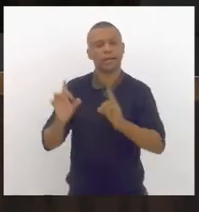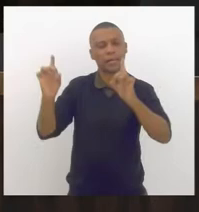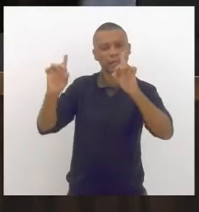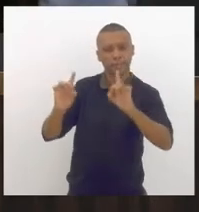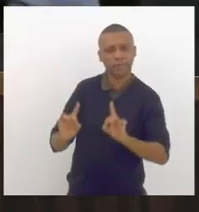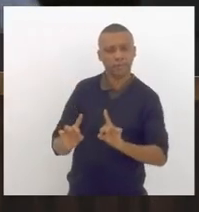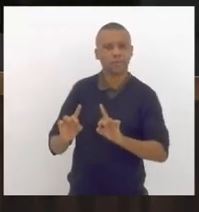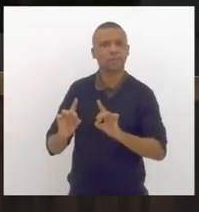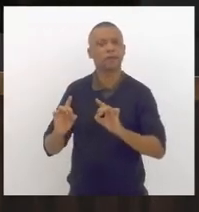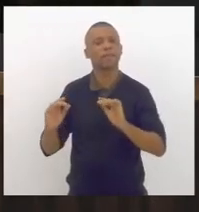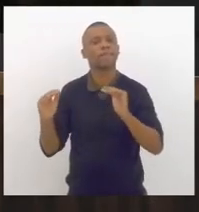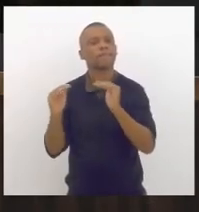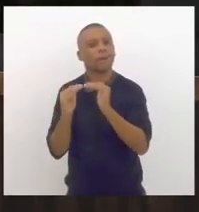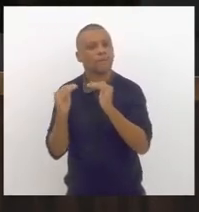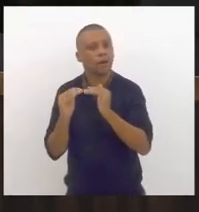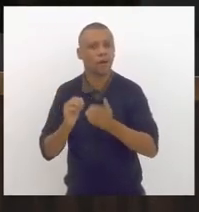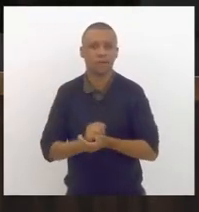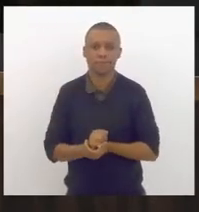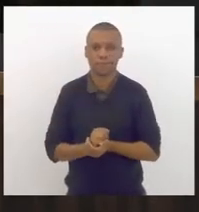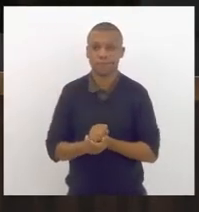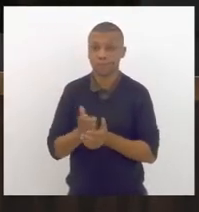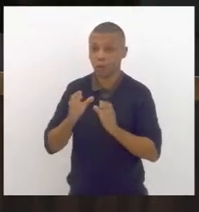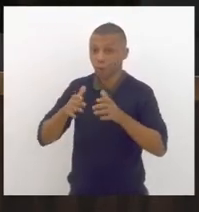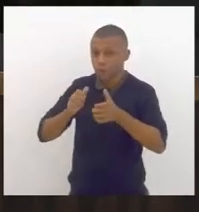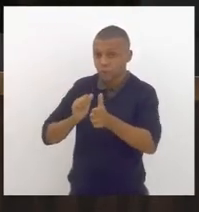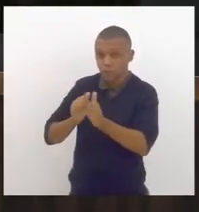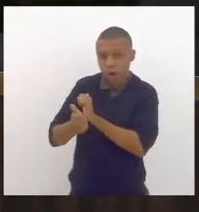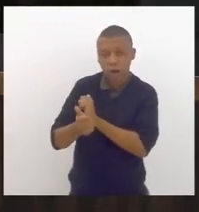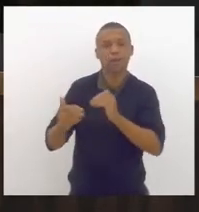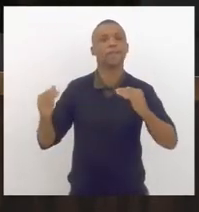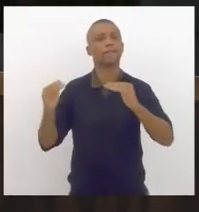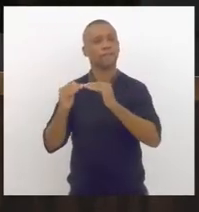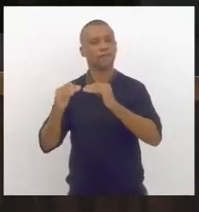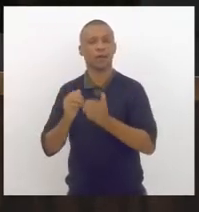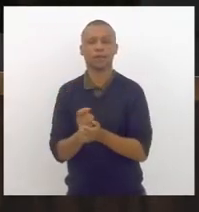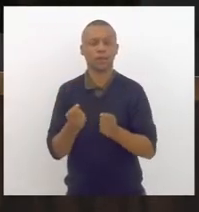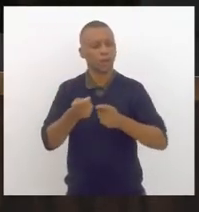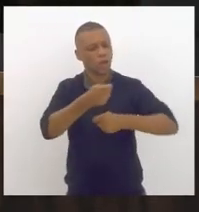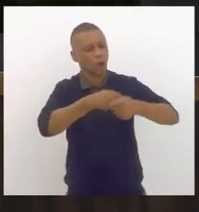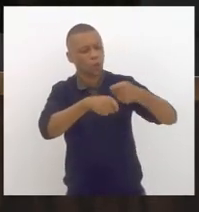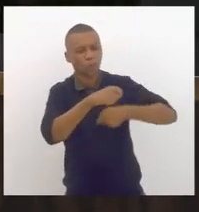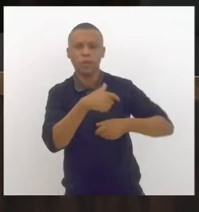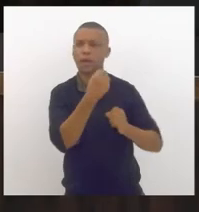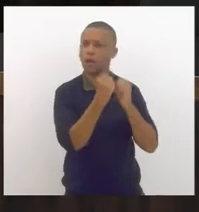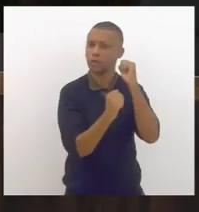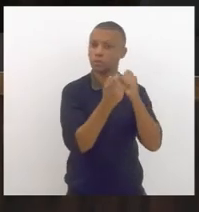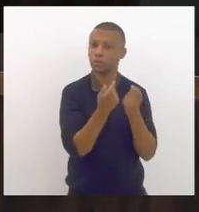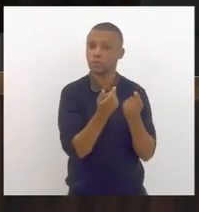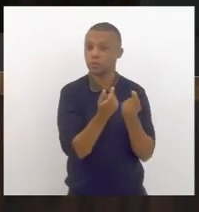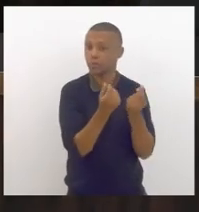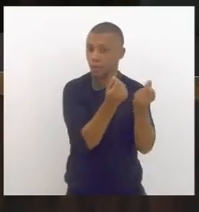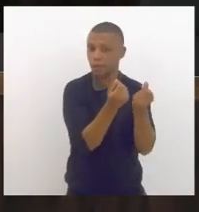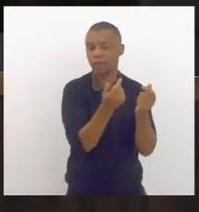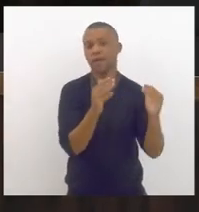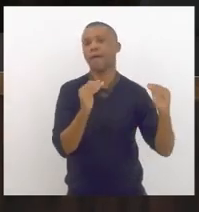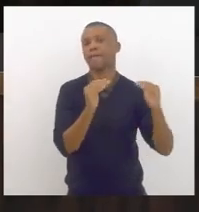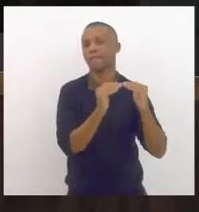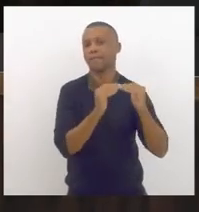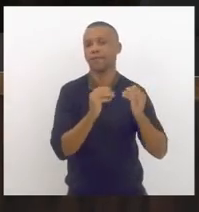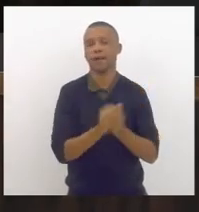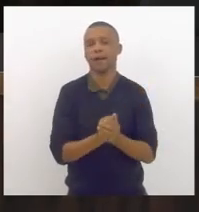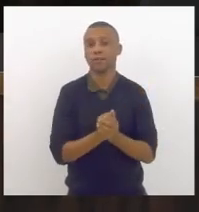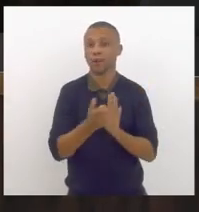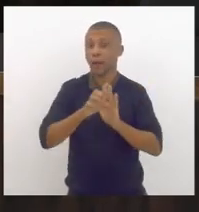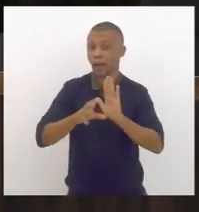deficiência favorável, do esporte e lazer favorável, de economia e indústria e comércio favorável. Nós pareceres à emenda